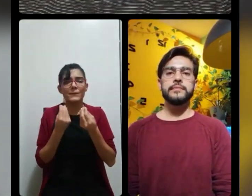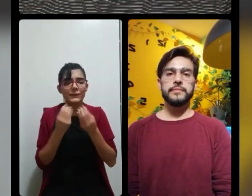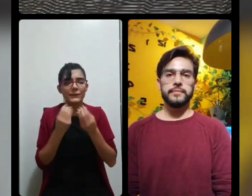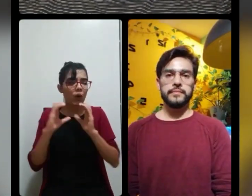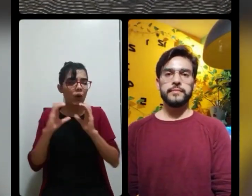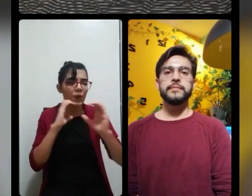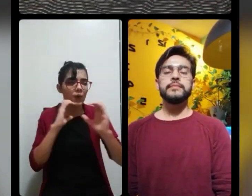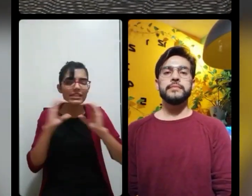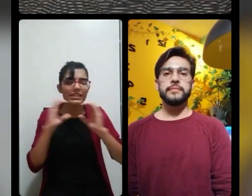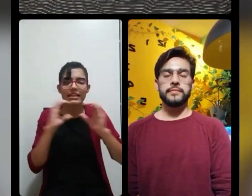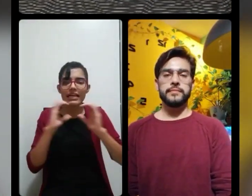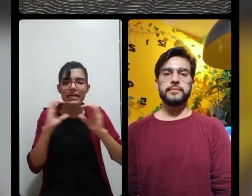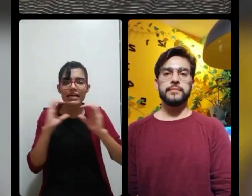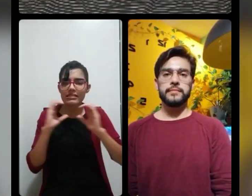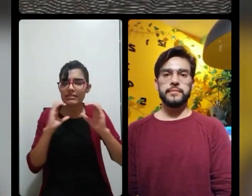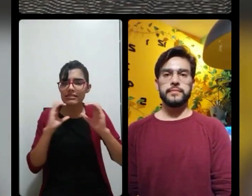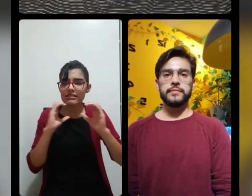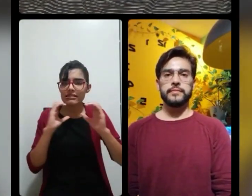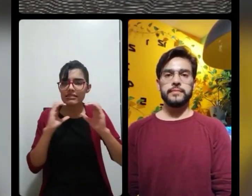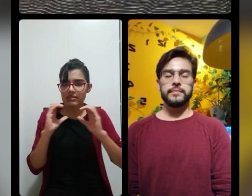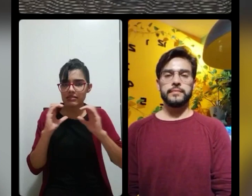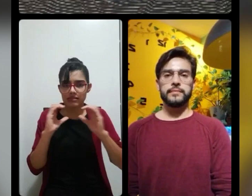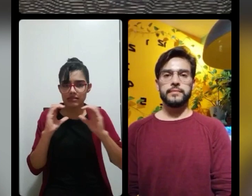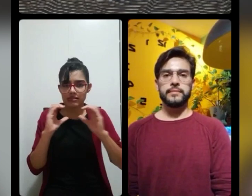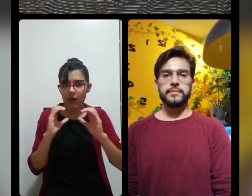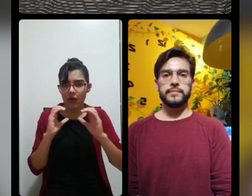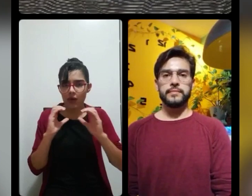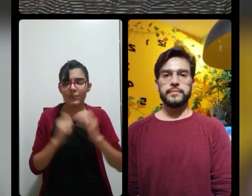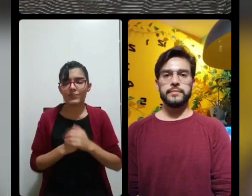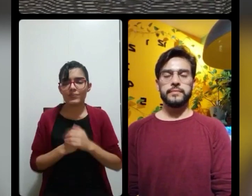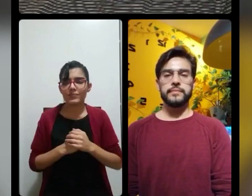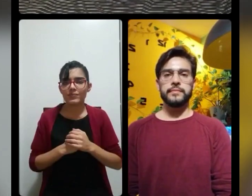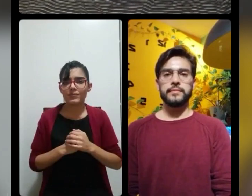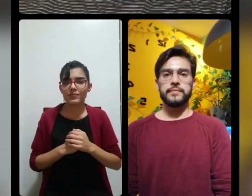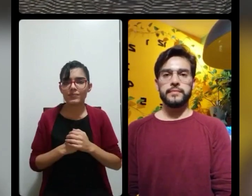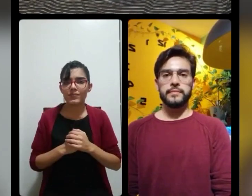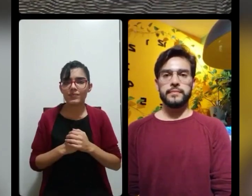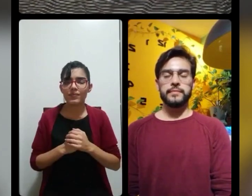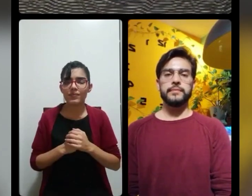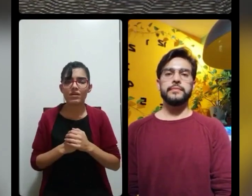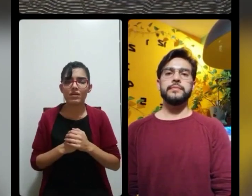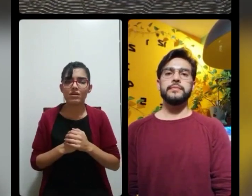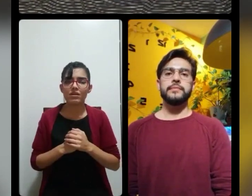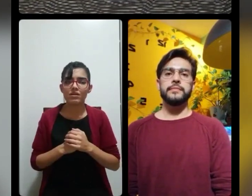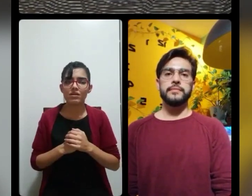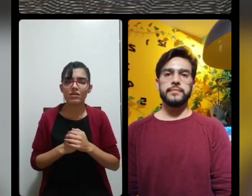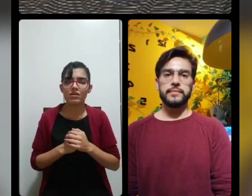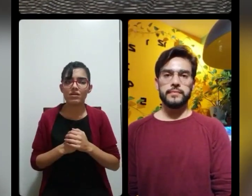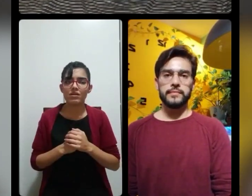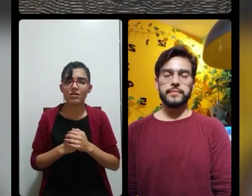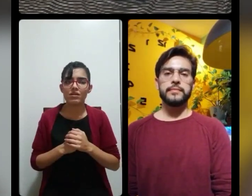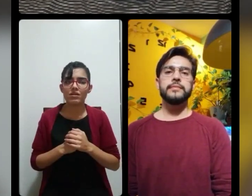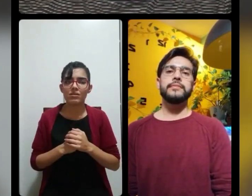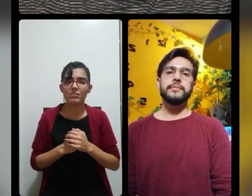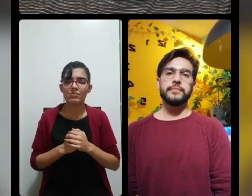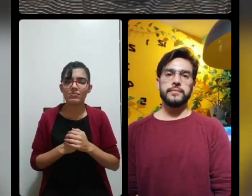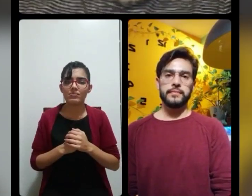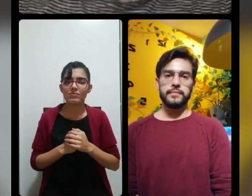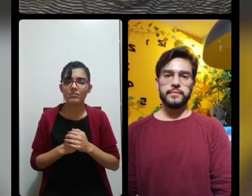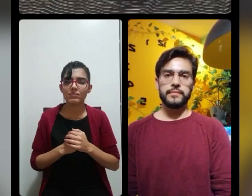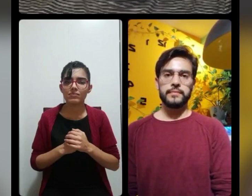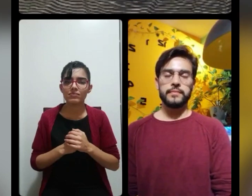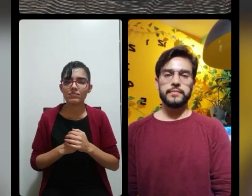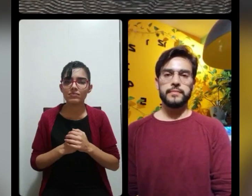dois. E essa estética do gesto é que define o ensaio, o grande ensaio dele. Foi traduzido pela própria